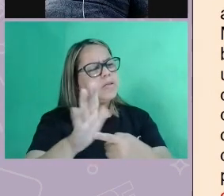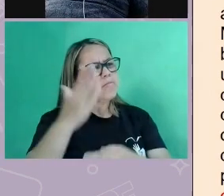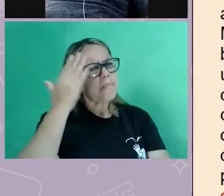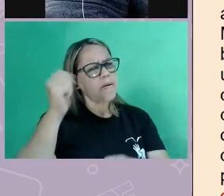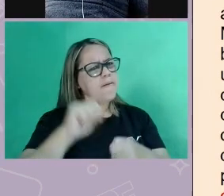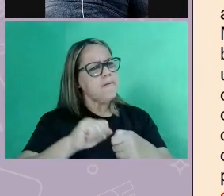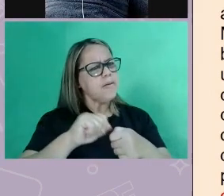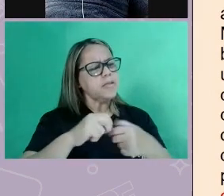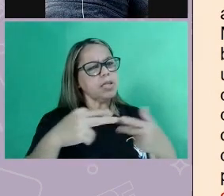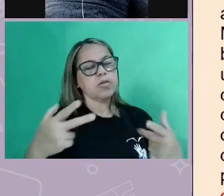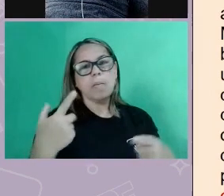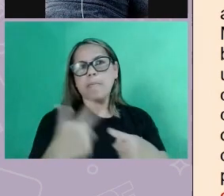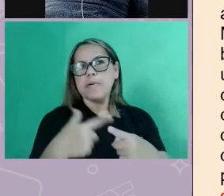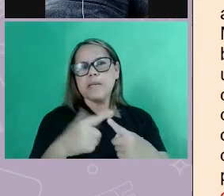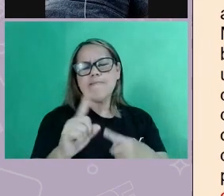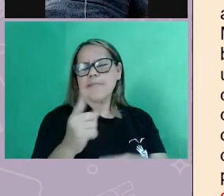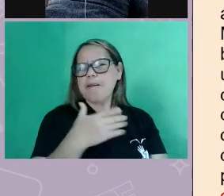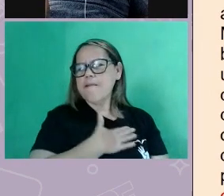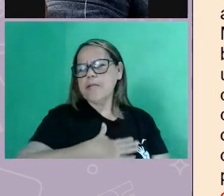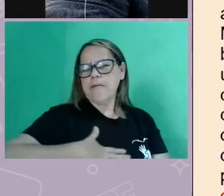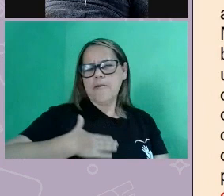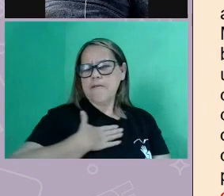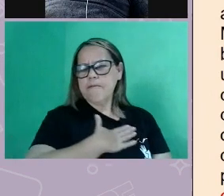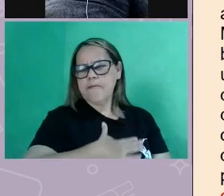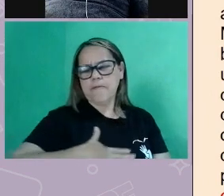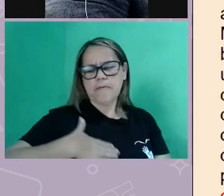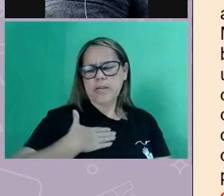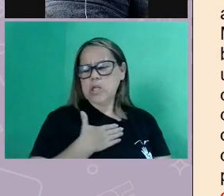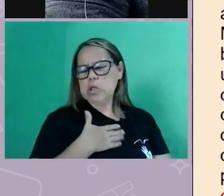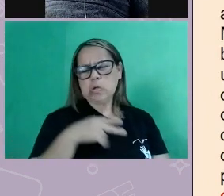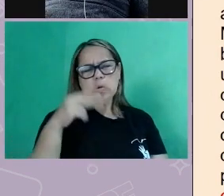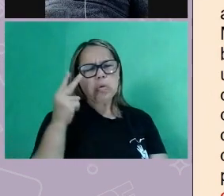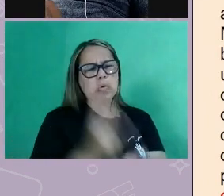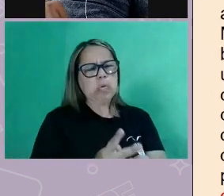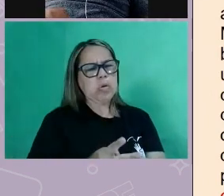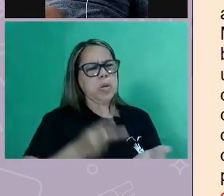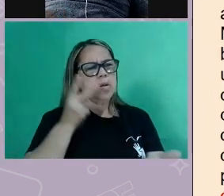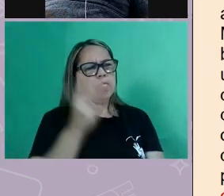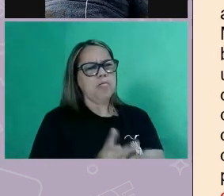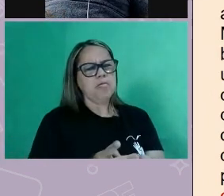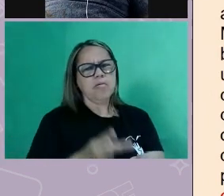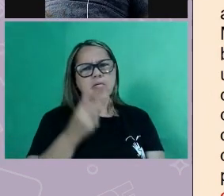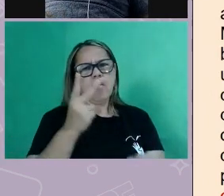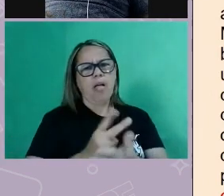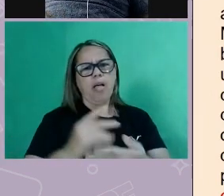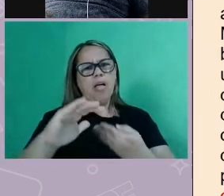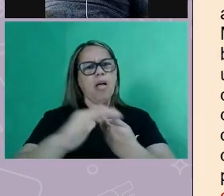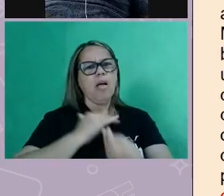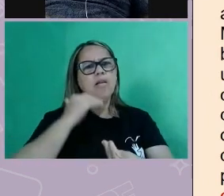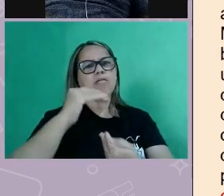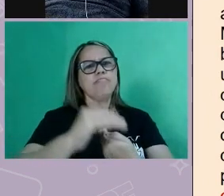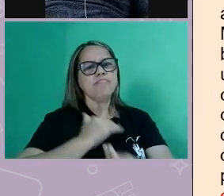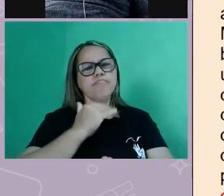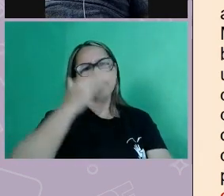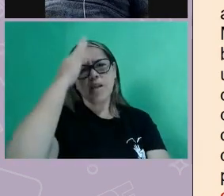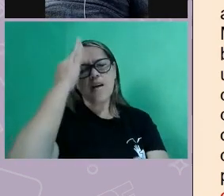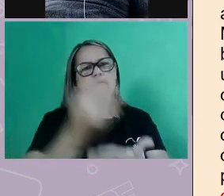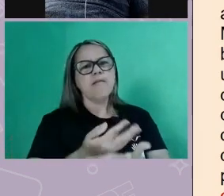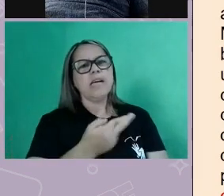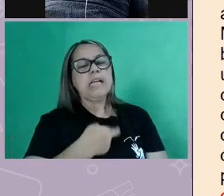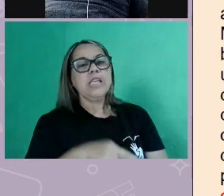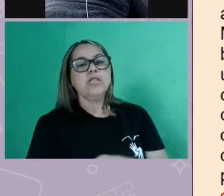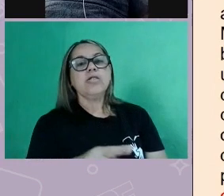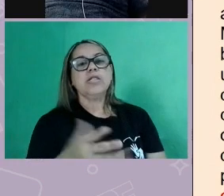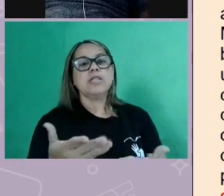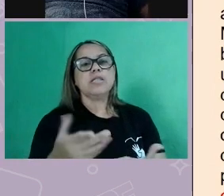pois não se contentavam em permanecer com as respostas orientadas pela fé religiosa essa proposição